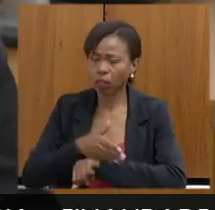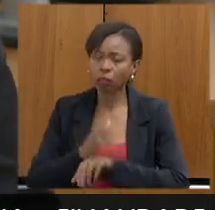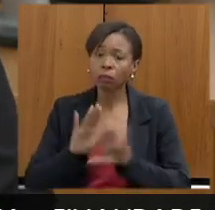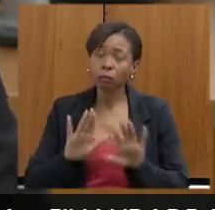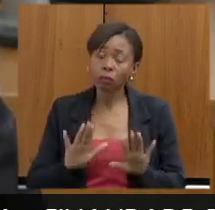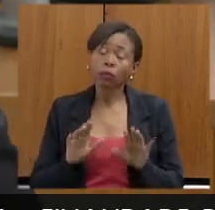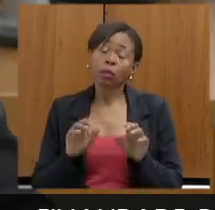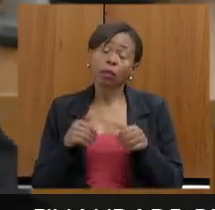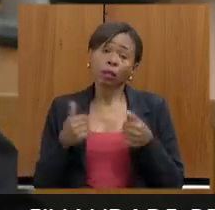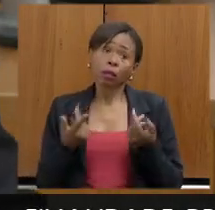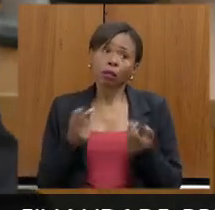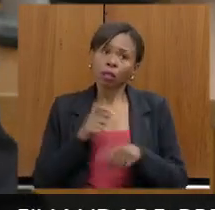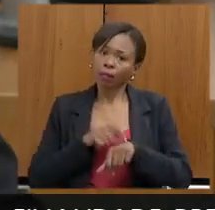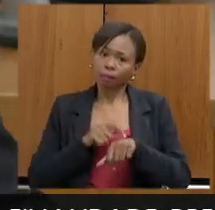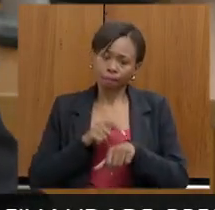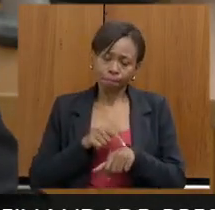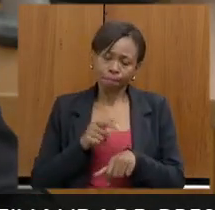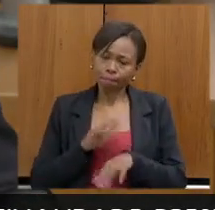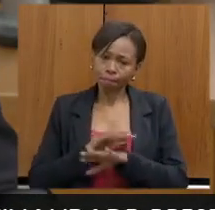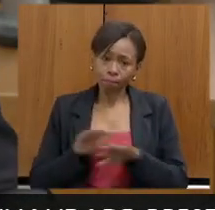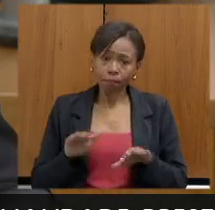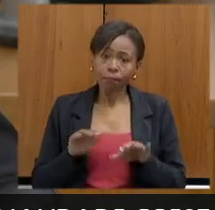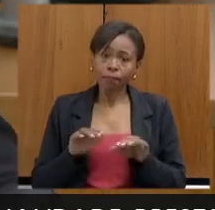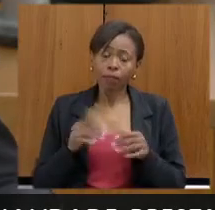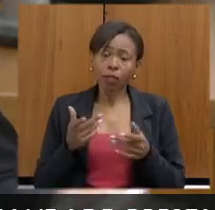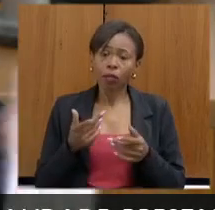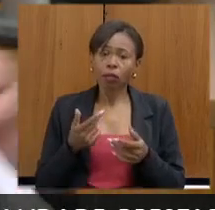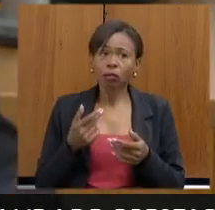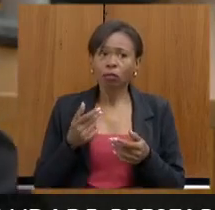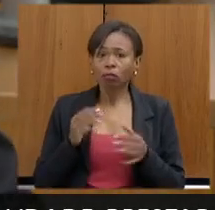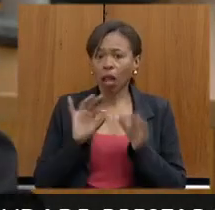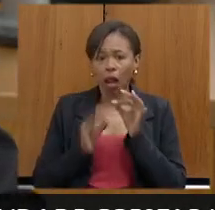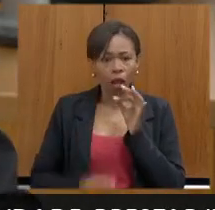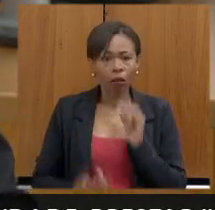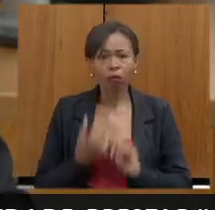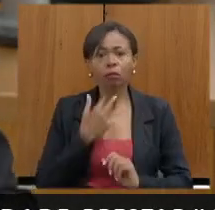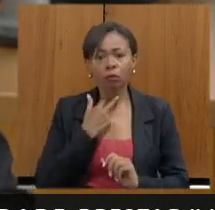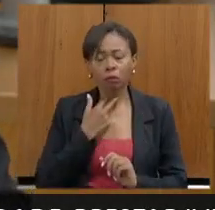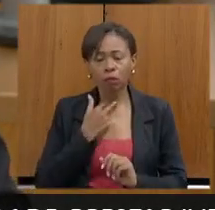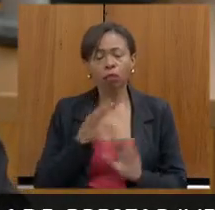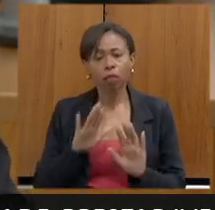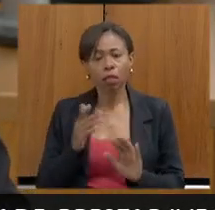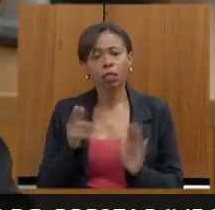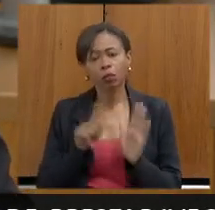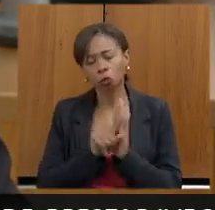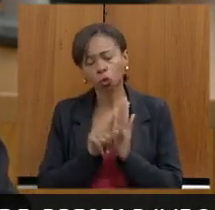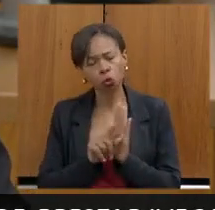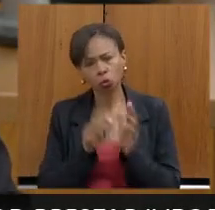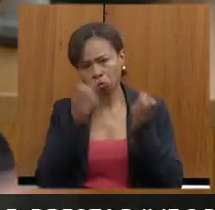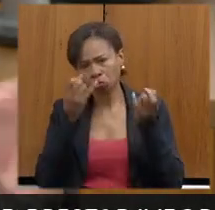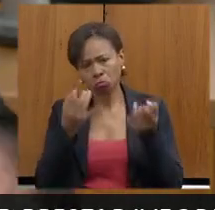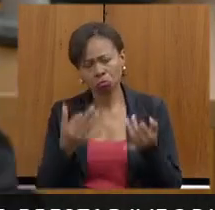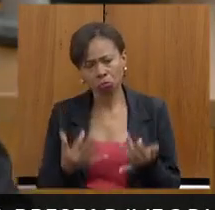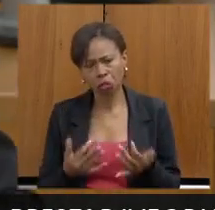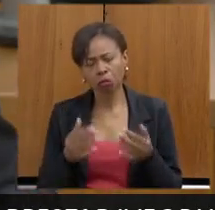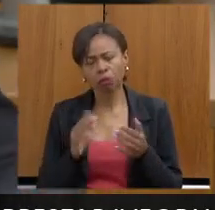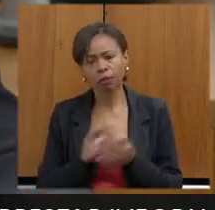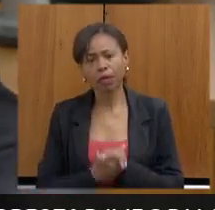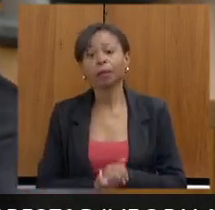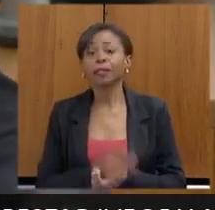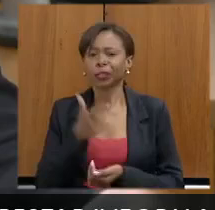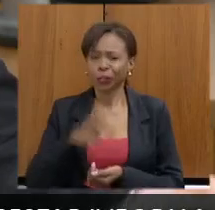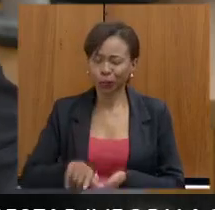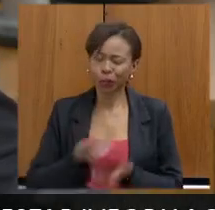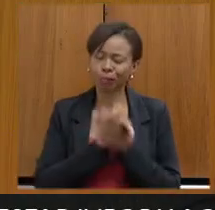tempo é escasso aqui então não vou poder demorar mais aqui nas palavras mas eu gostaria de saber exatamente as questões aí mais uma vez